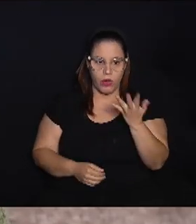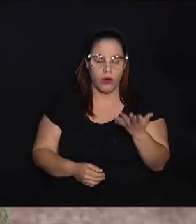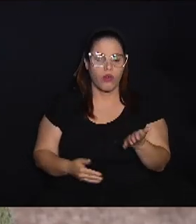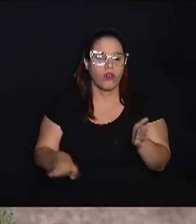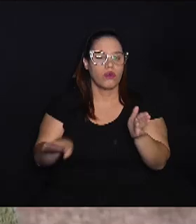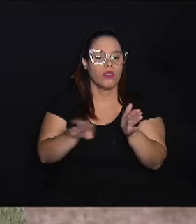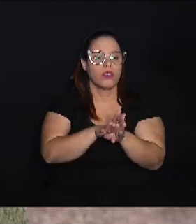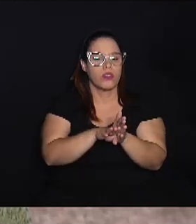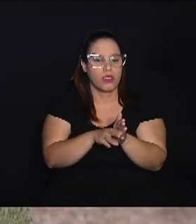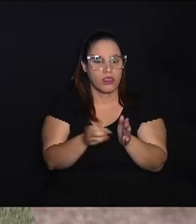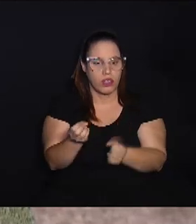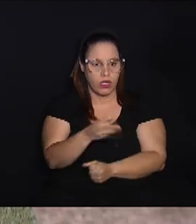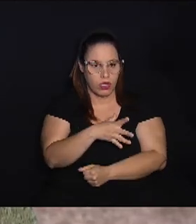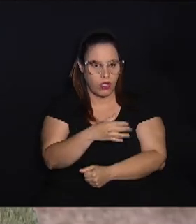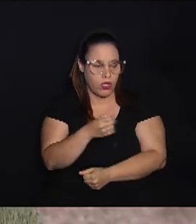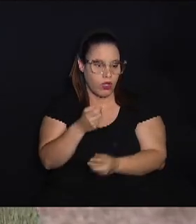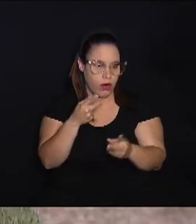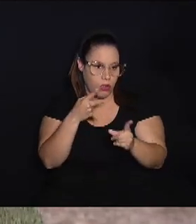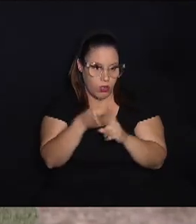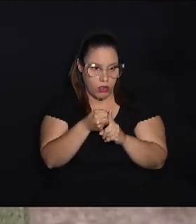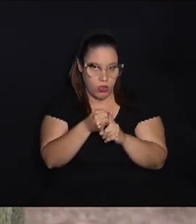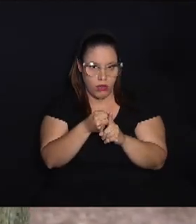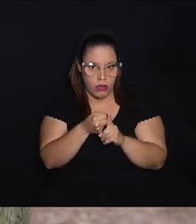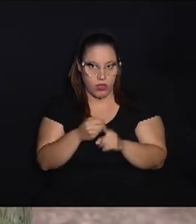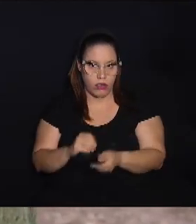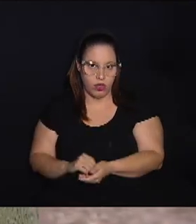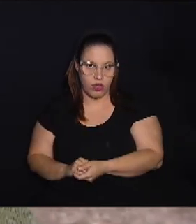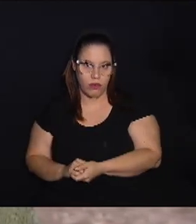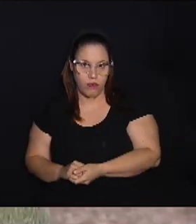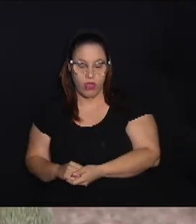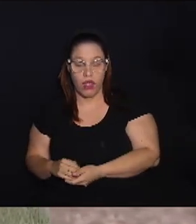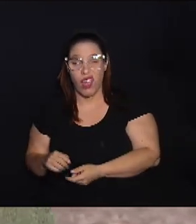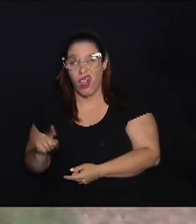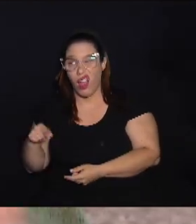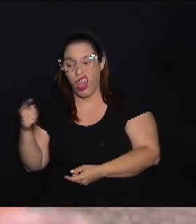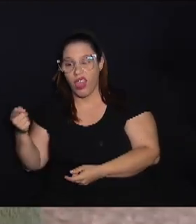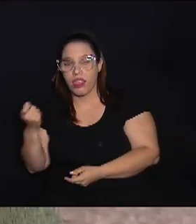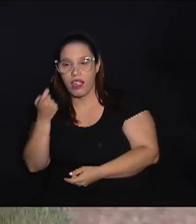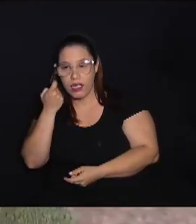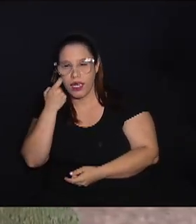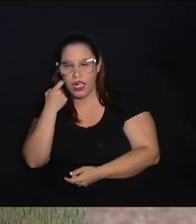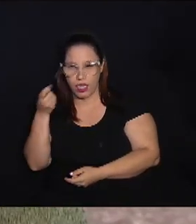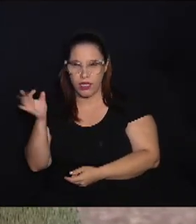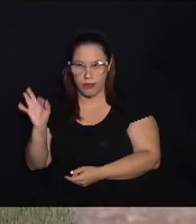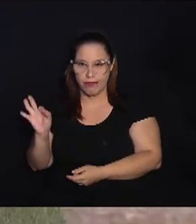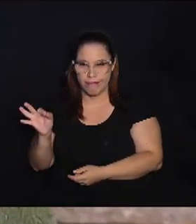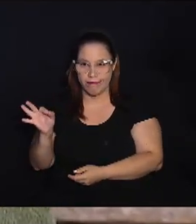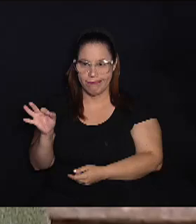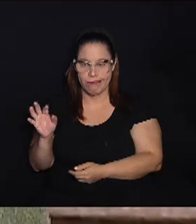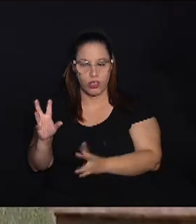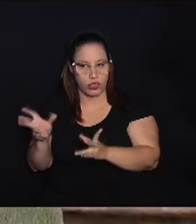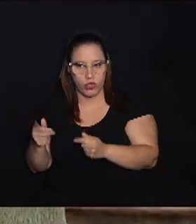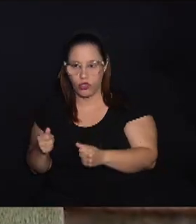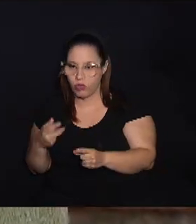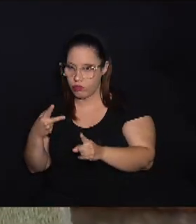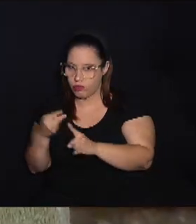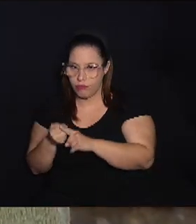remessa desses imunizantes da segunda dose? Então provavelmente até sexta-feira, né, a gente já tem aí todas as unidades